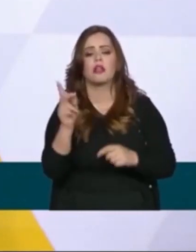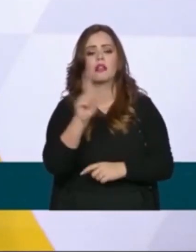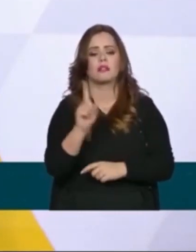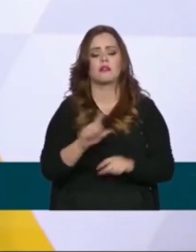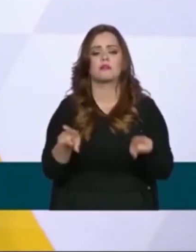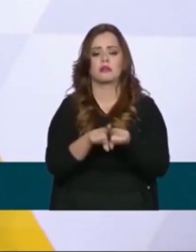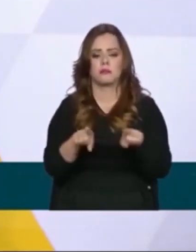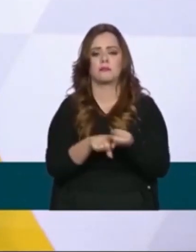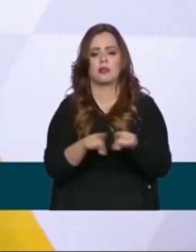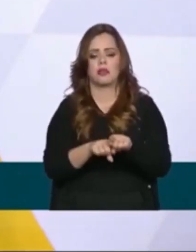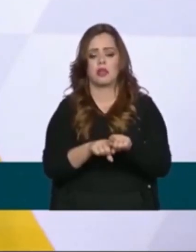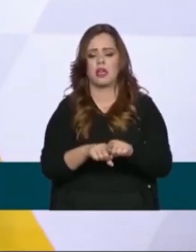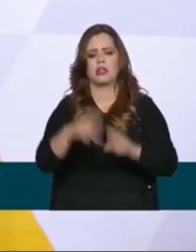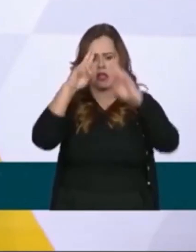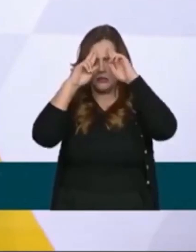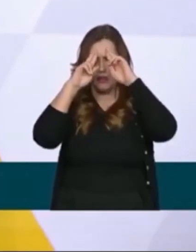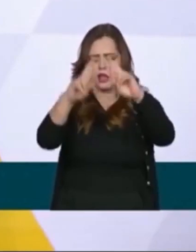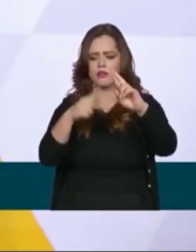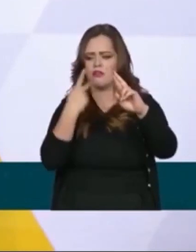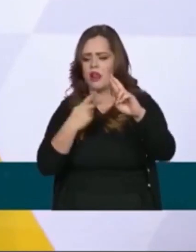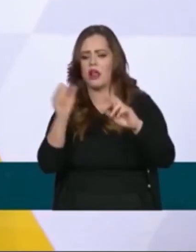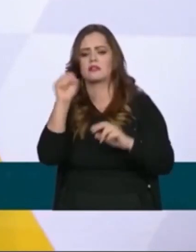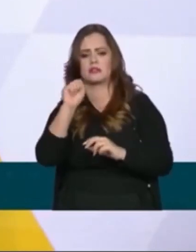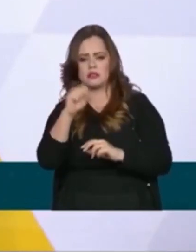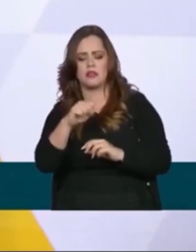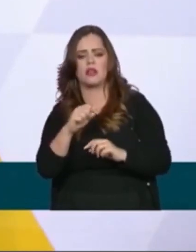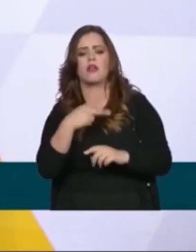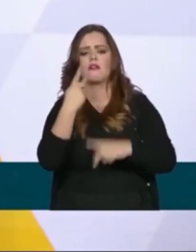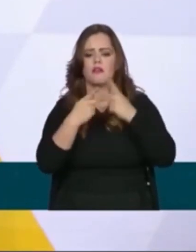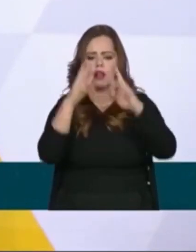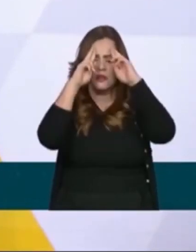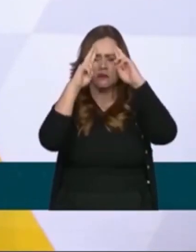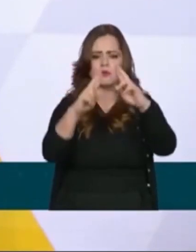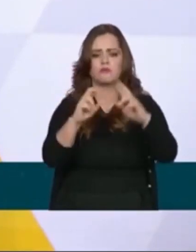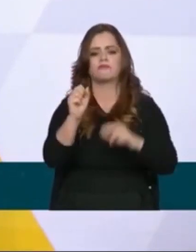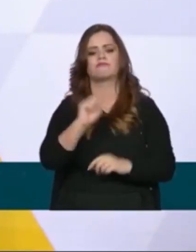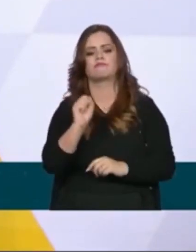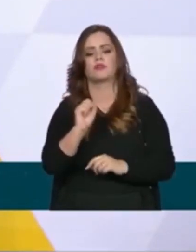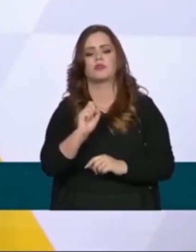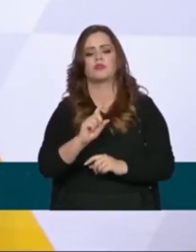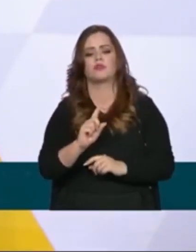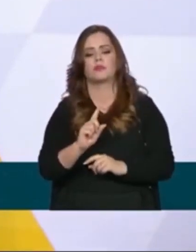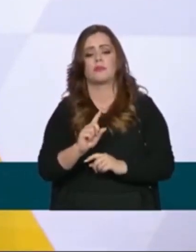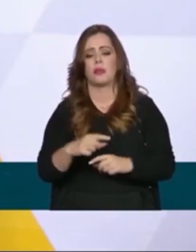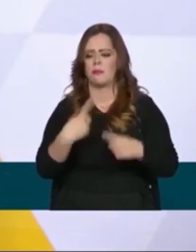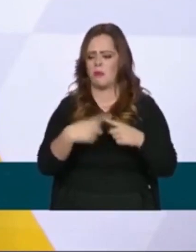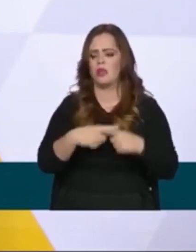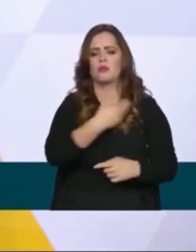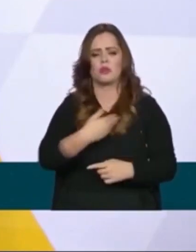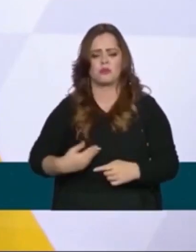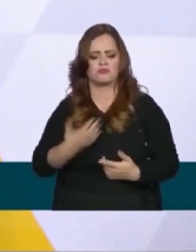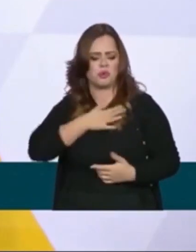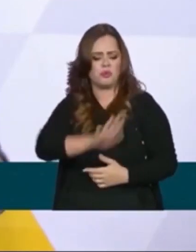ser respeitados quando dizem sim e têm que ser respeitados quando dizem não. Porque normalmente quem está no governo não gosta de não. E